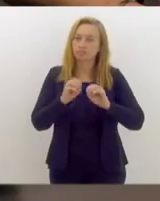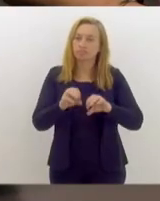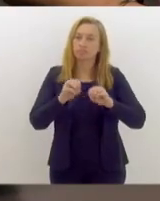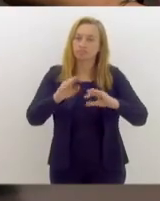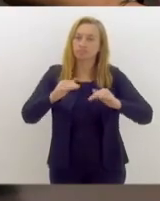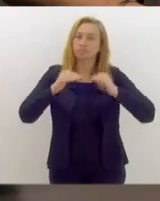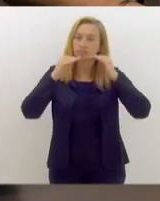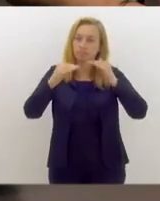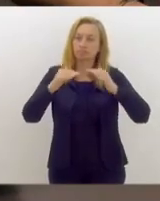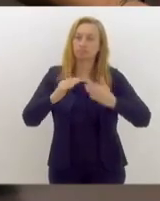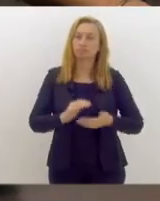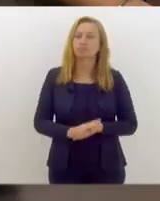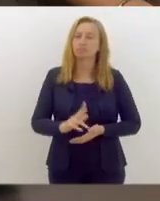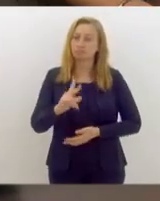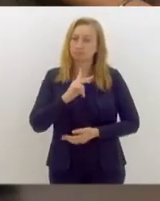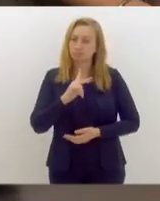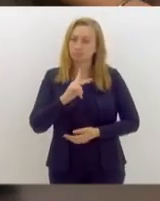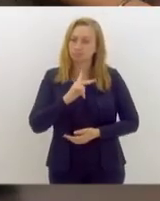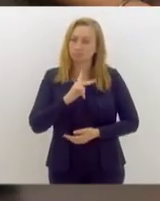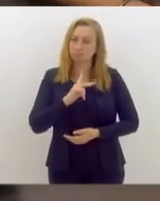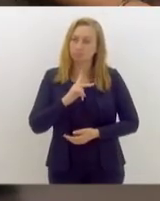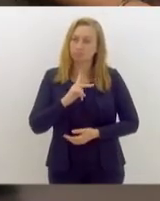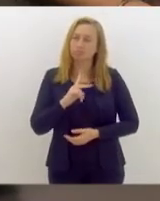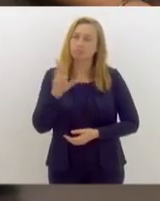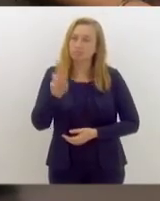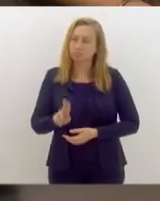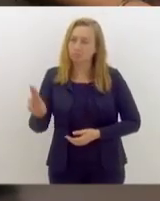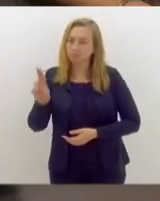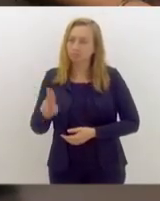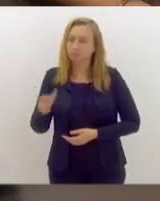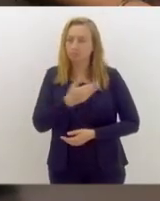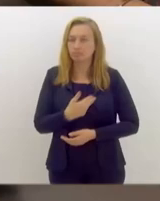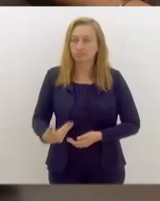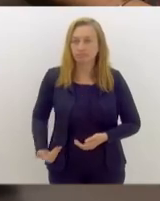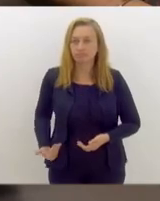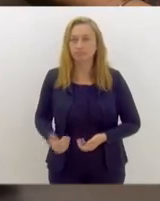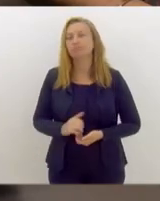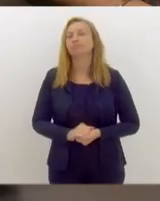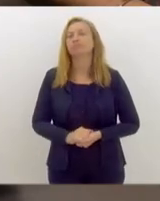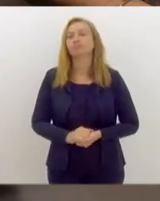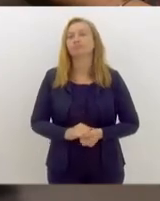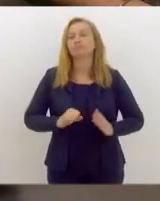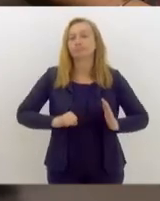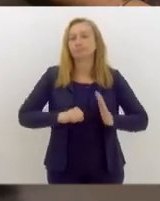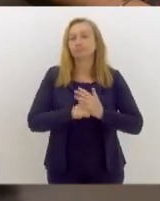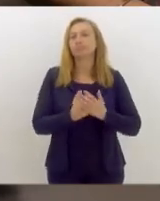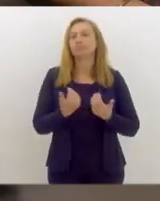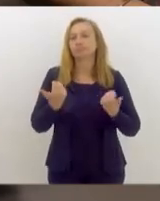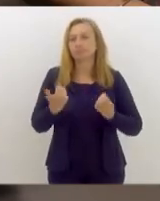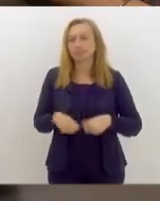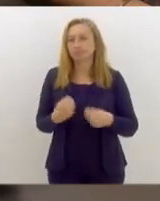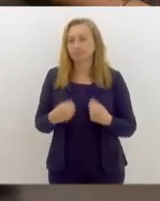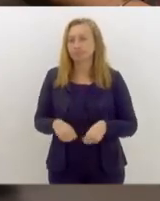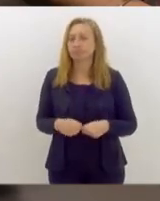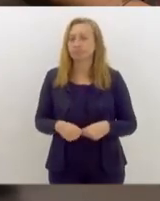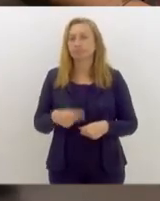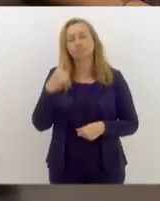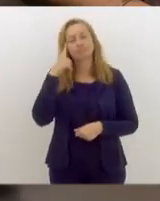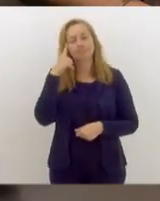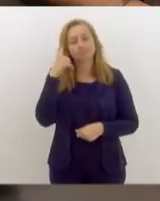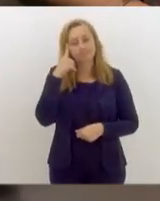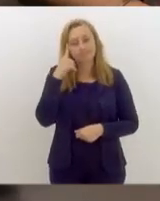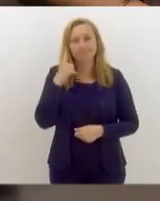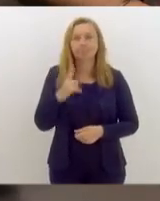superior, em particular das universidades públicas. Esse impacto precisa ser